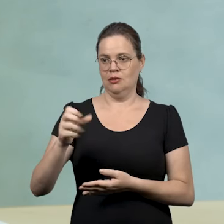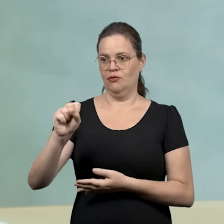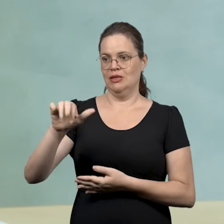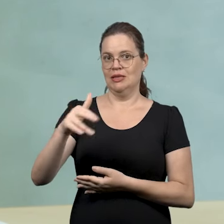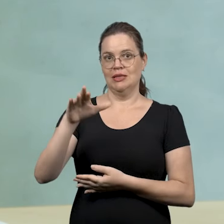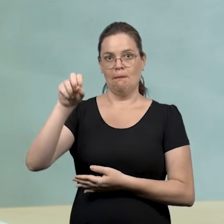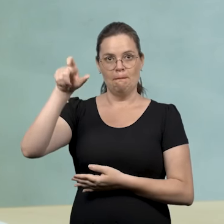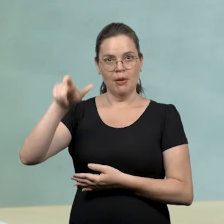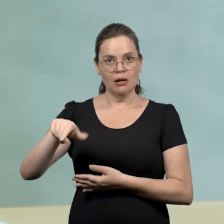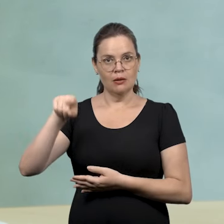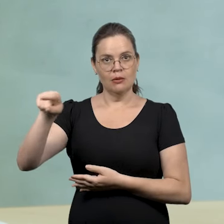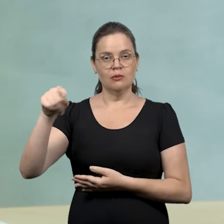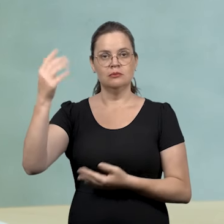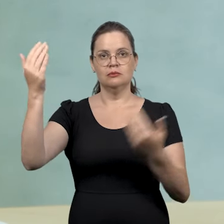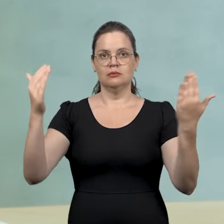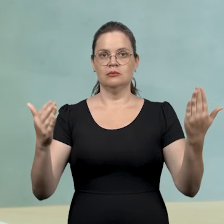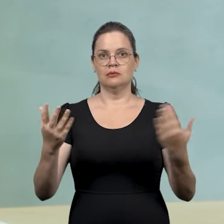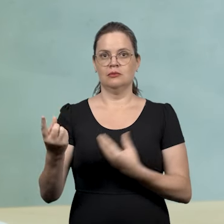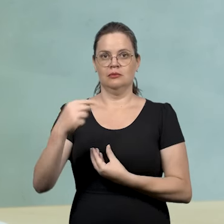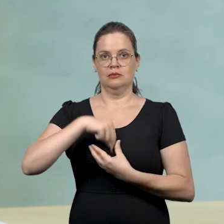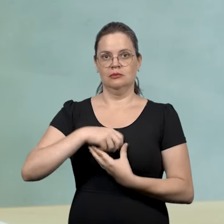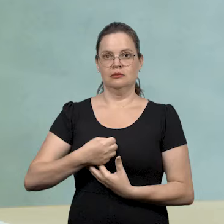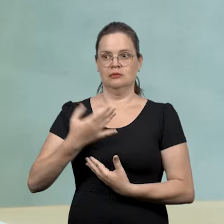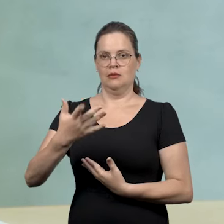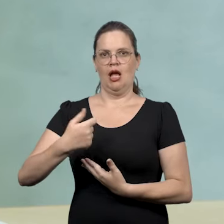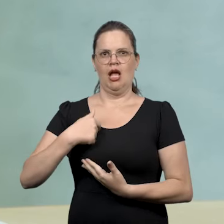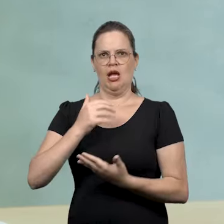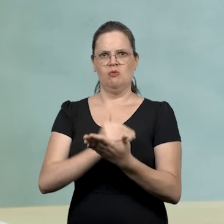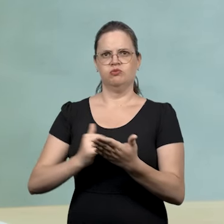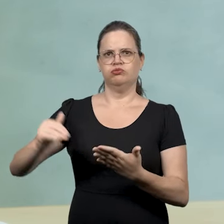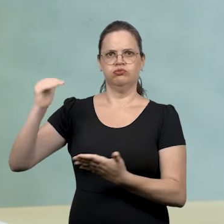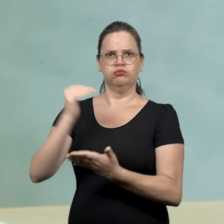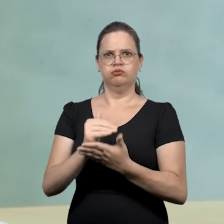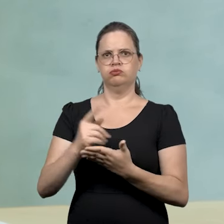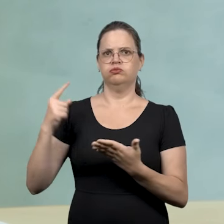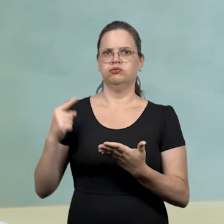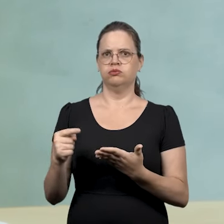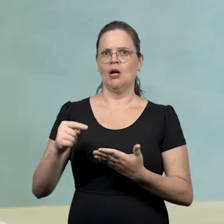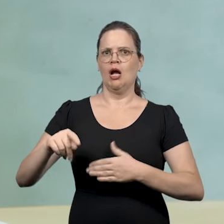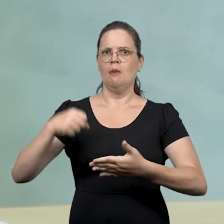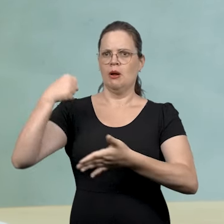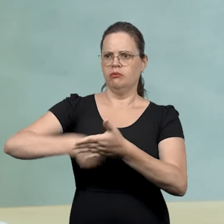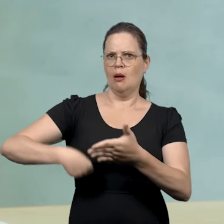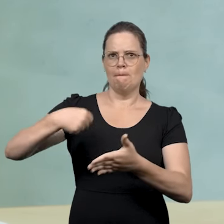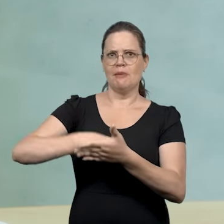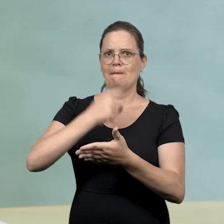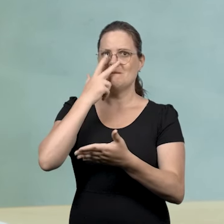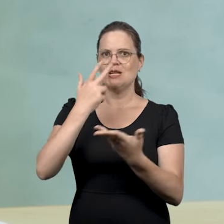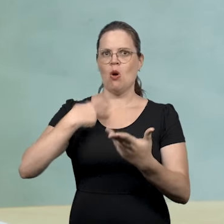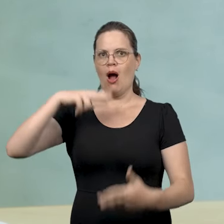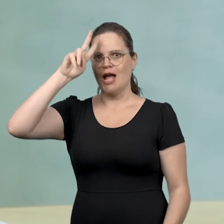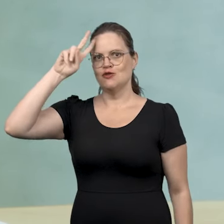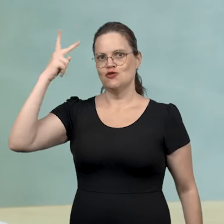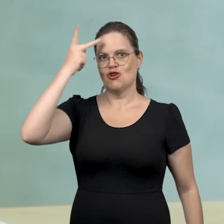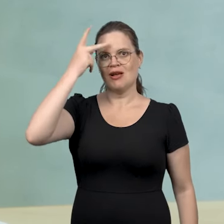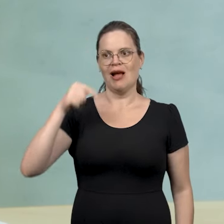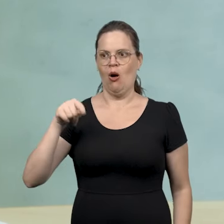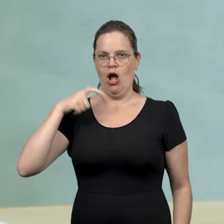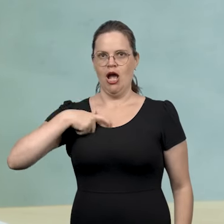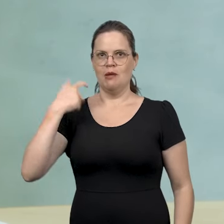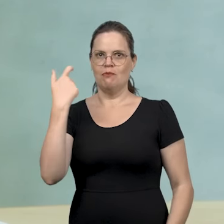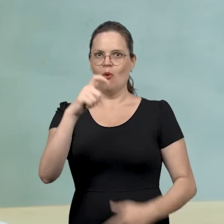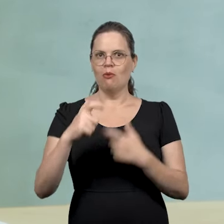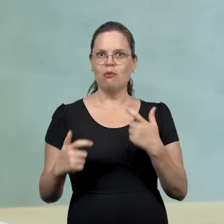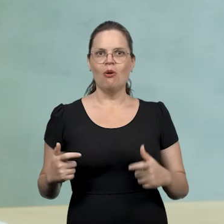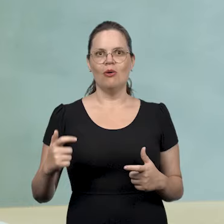vamos observar um temperamento que ele era intenso, disciplinado e algo que era radical, né? Era duro nas suas palavras